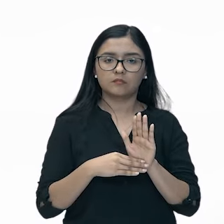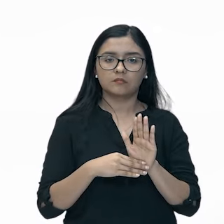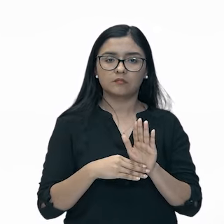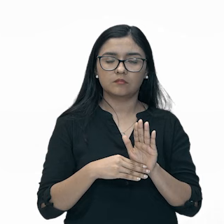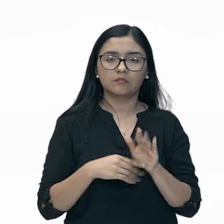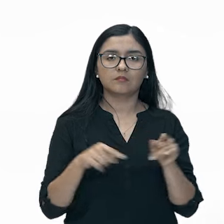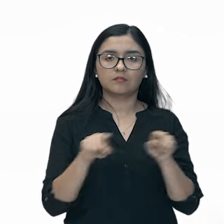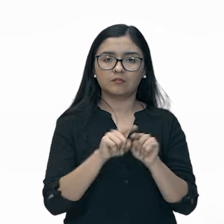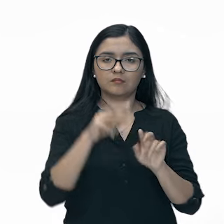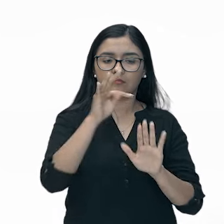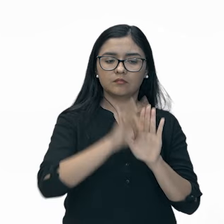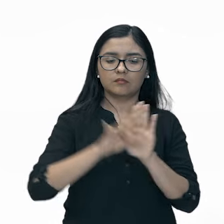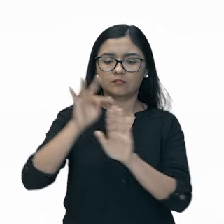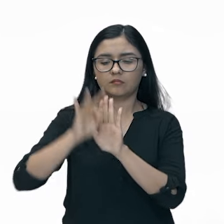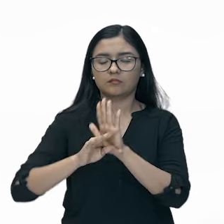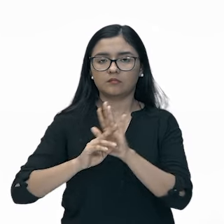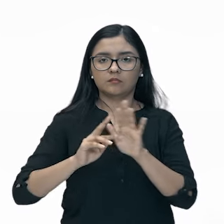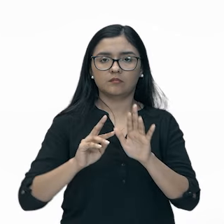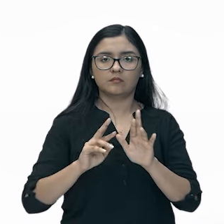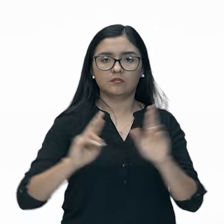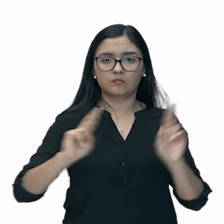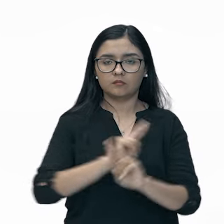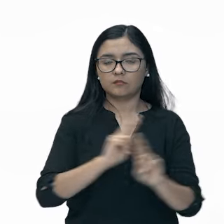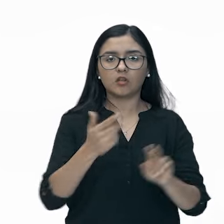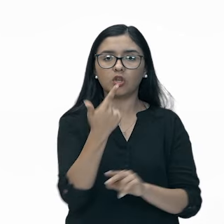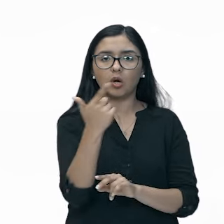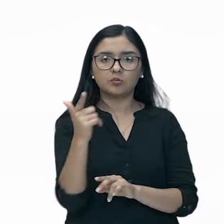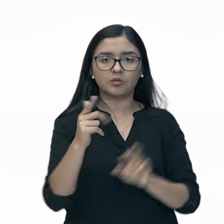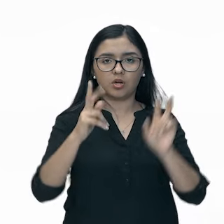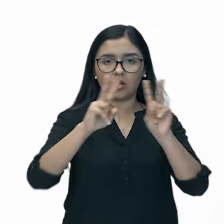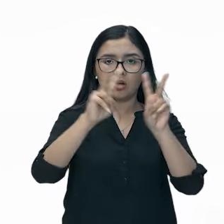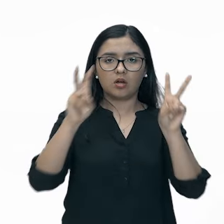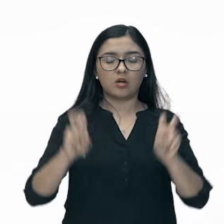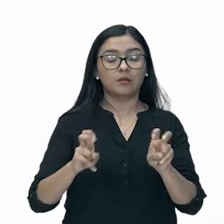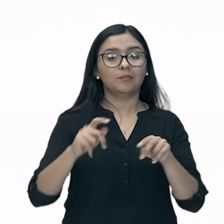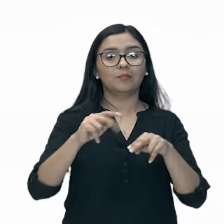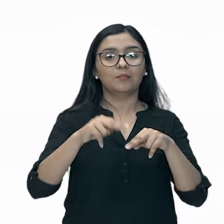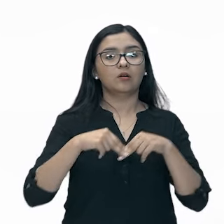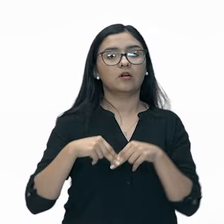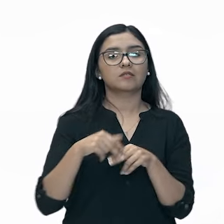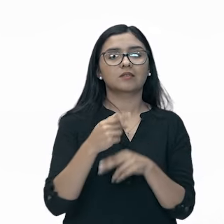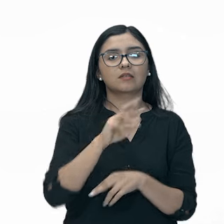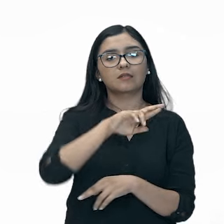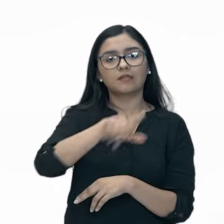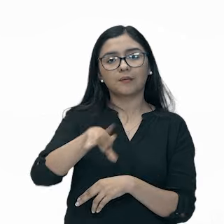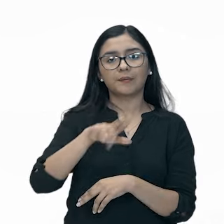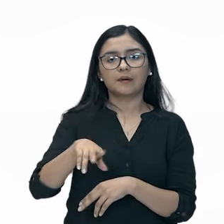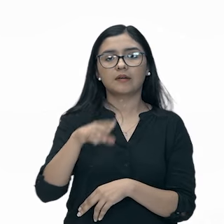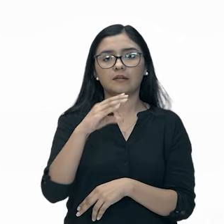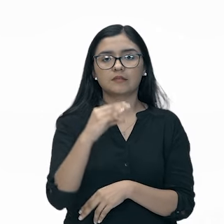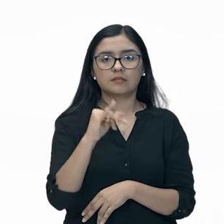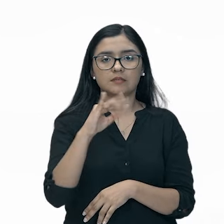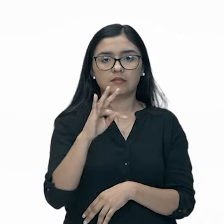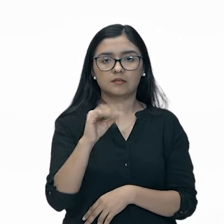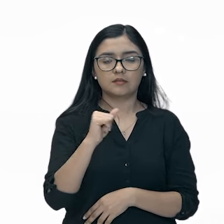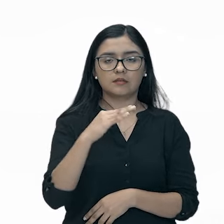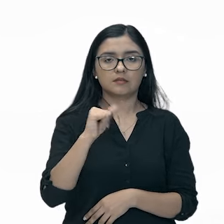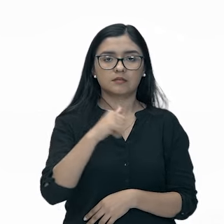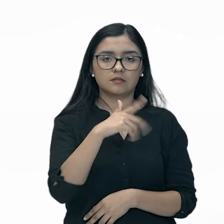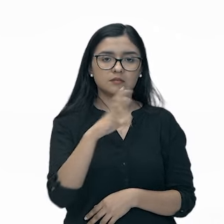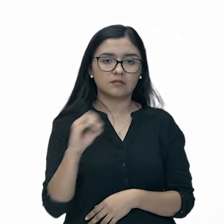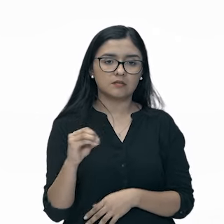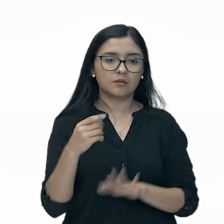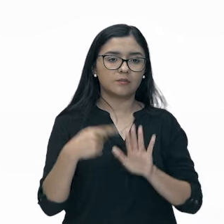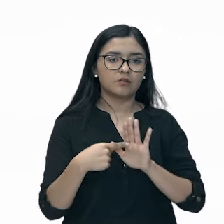intertextualidade eu não tinha aspas justamente porque eu não estava fazendo uma citação não estava citando dizendo o